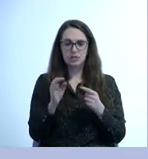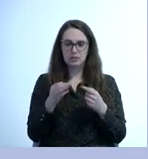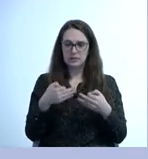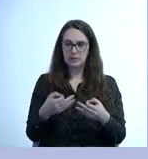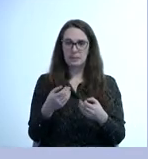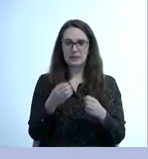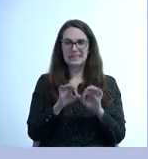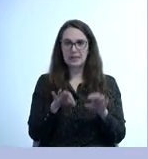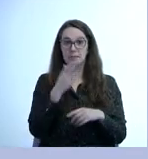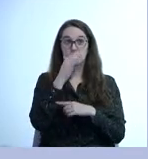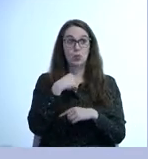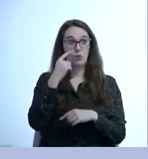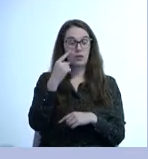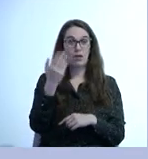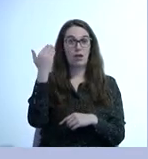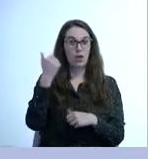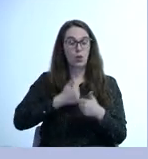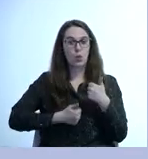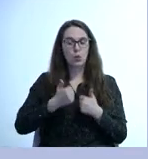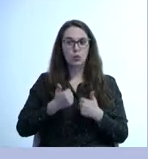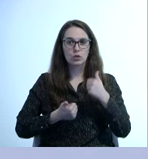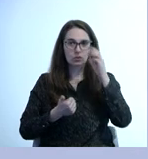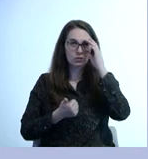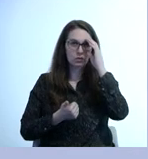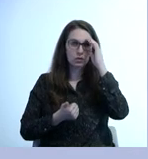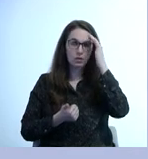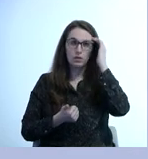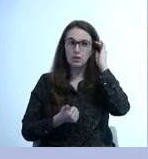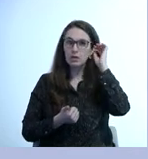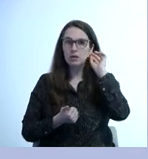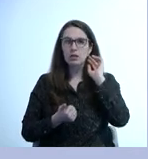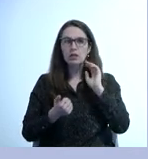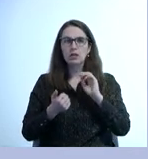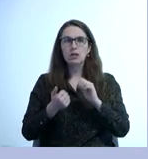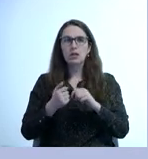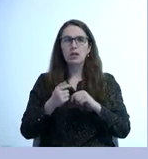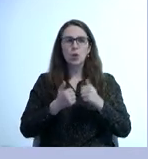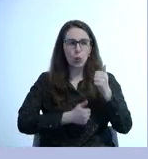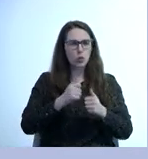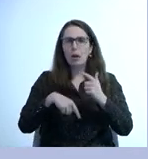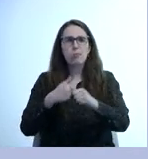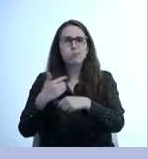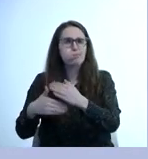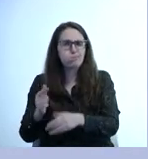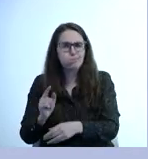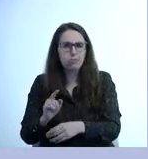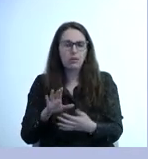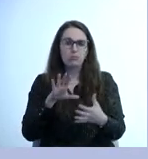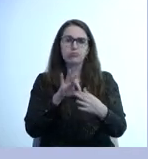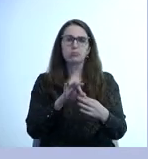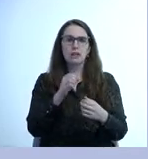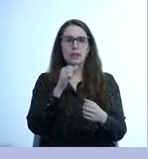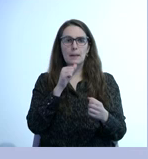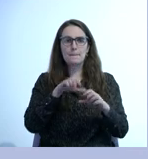impressionadíssimo quando vi o concurso, aquele concurso que não se fez em Lisboa para o Pavilhão de Conhecimento dos Mares, não é?